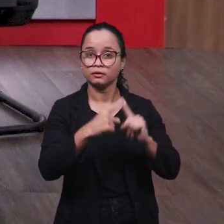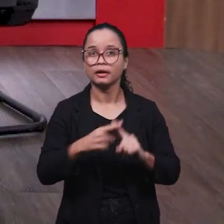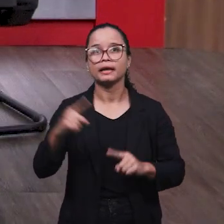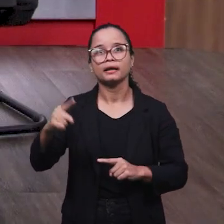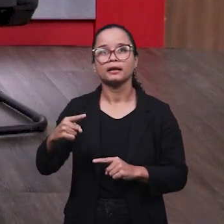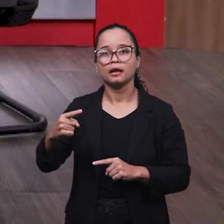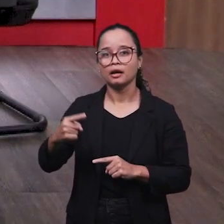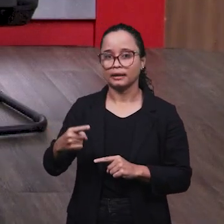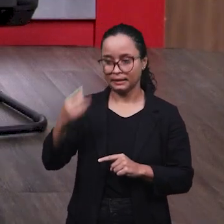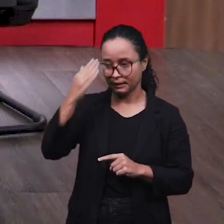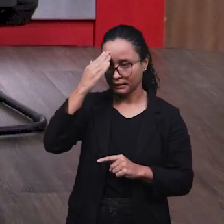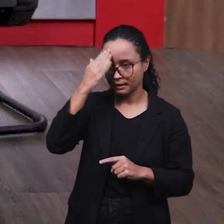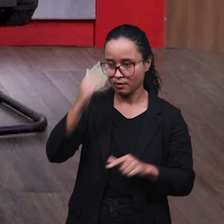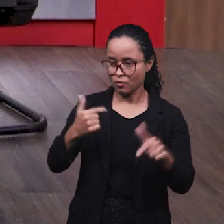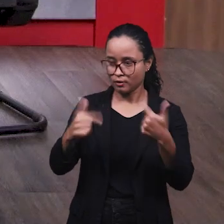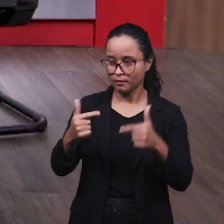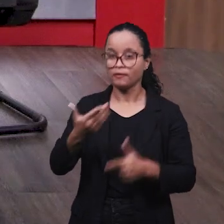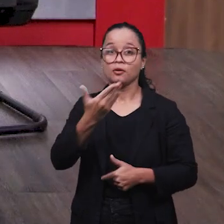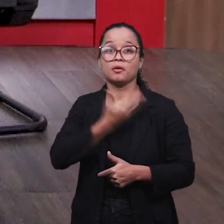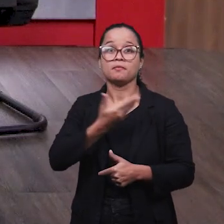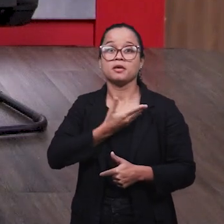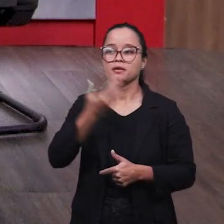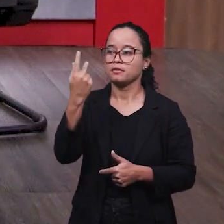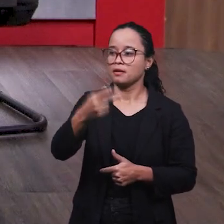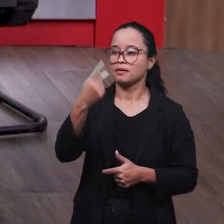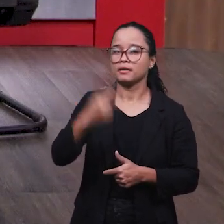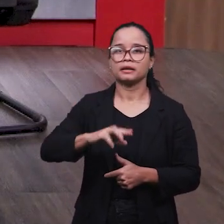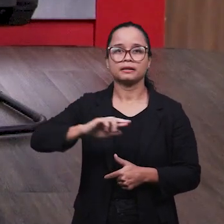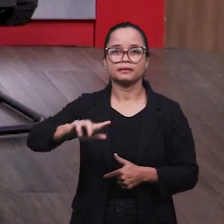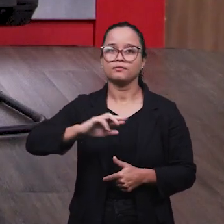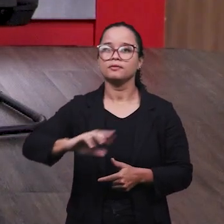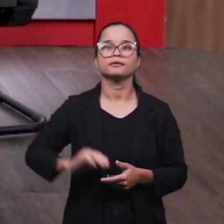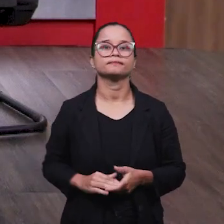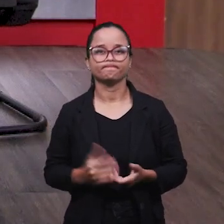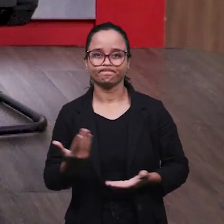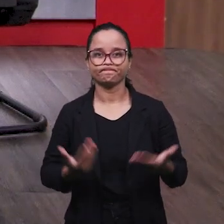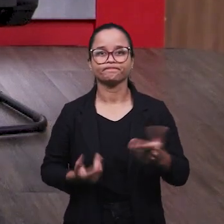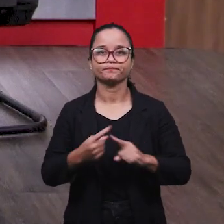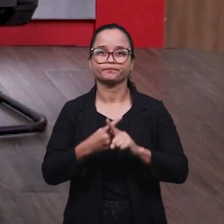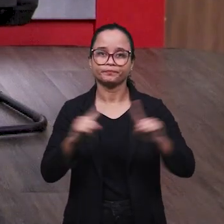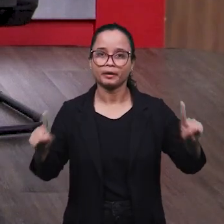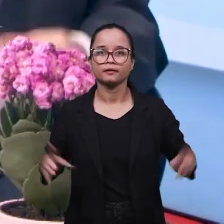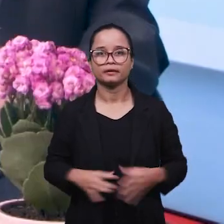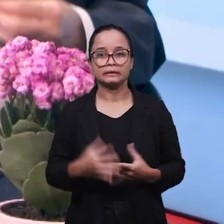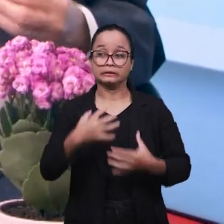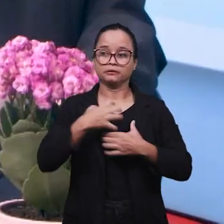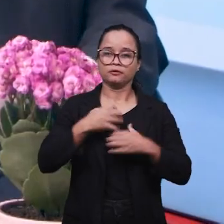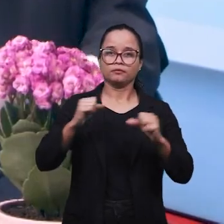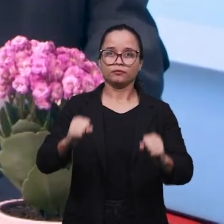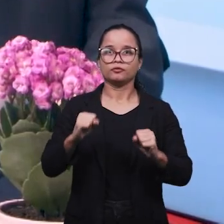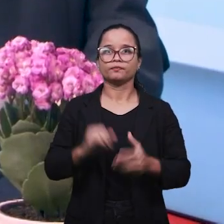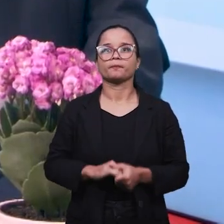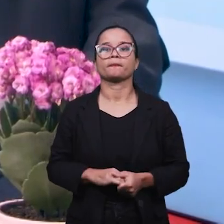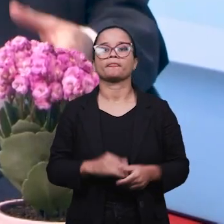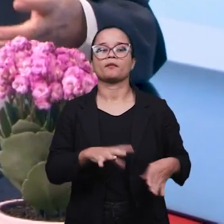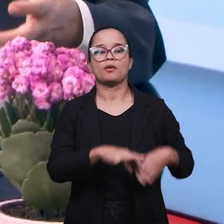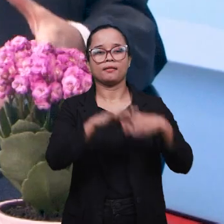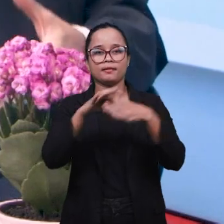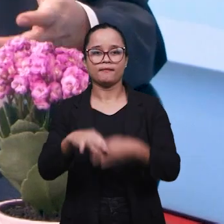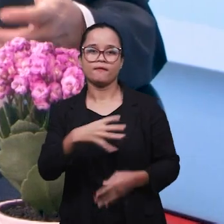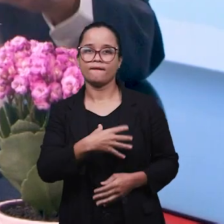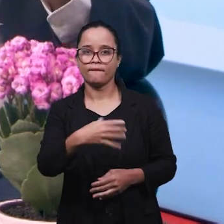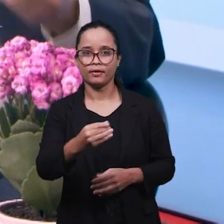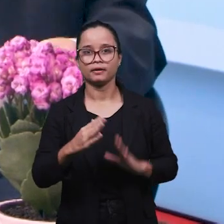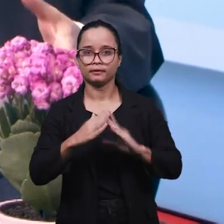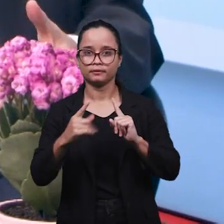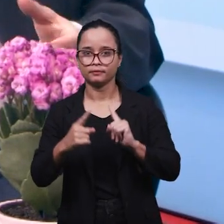ciência do trabalho, falou com uma amiga dela que ainda não é evangélica, mas que ela se sente que pode levar os filhos à igreja, que